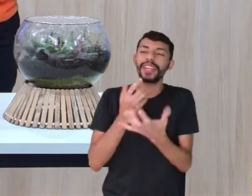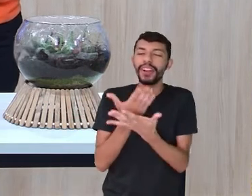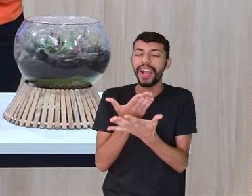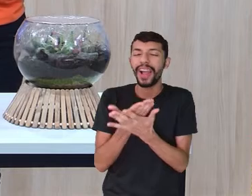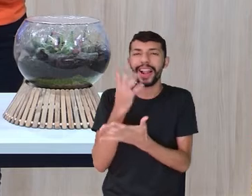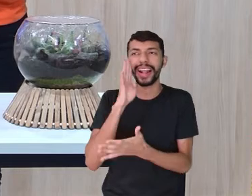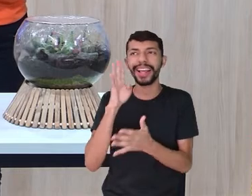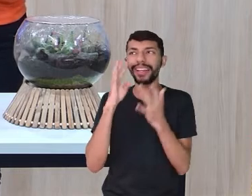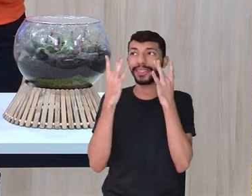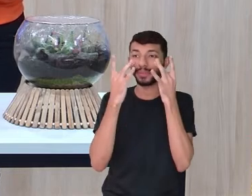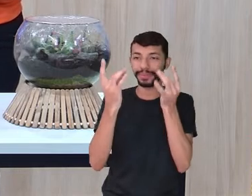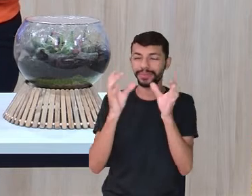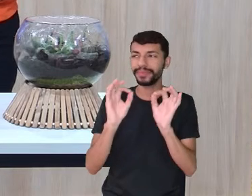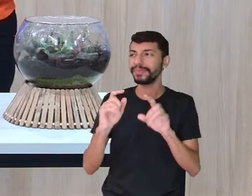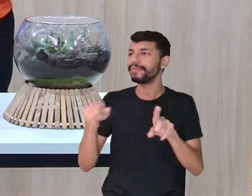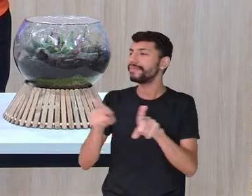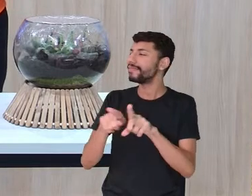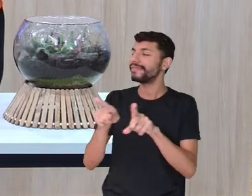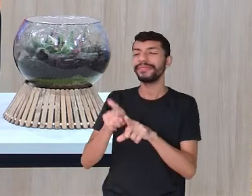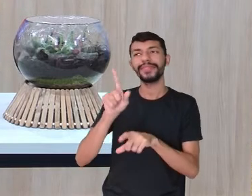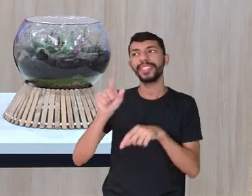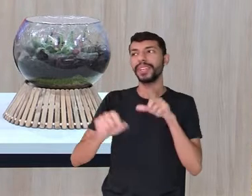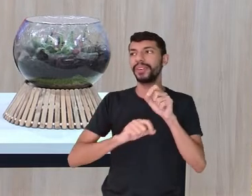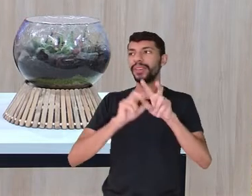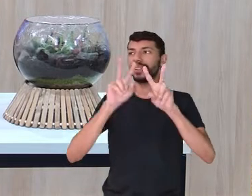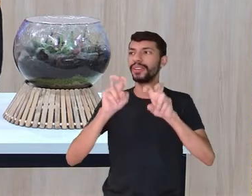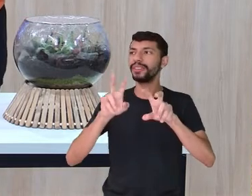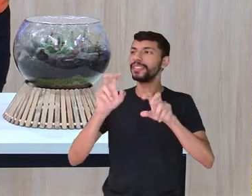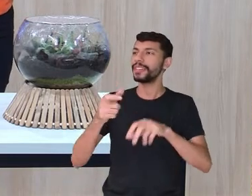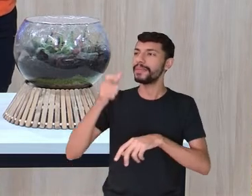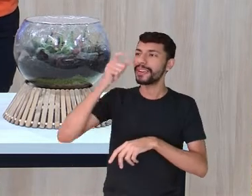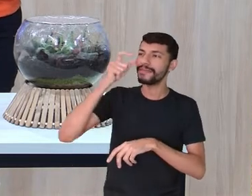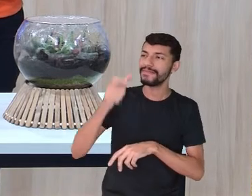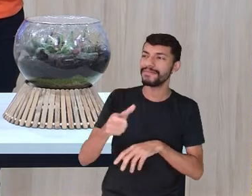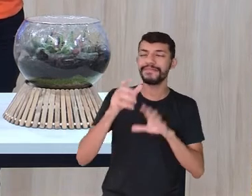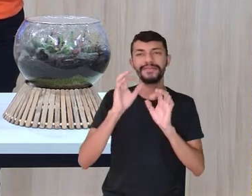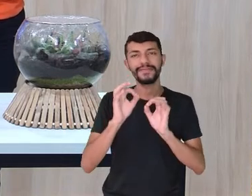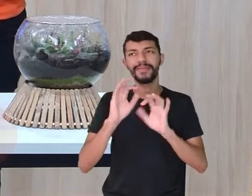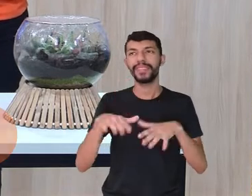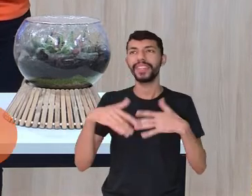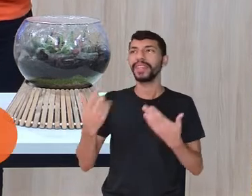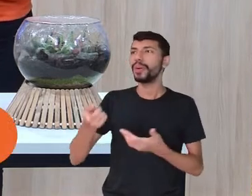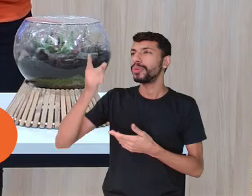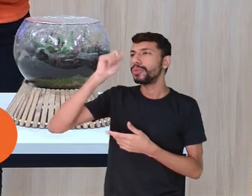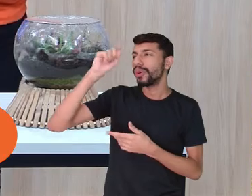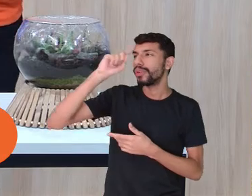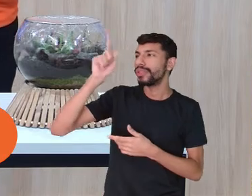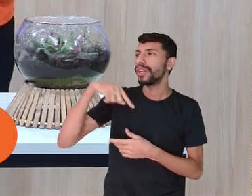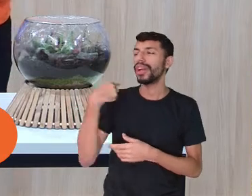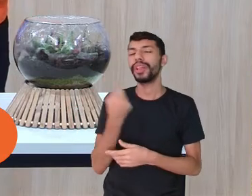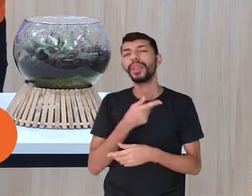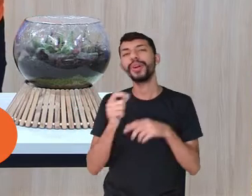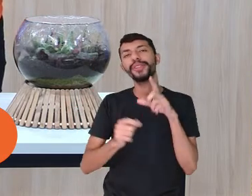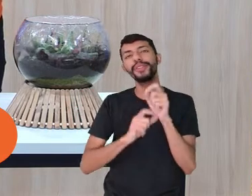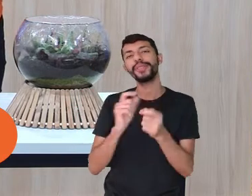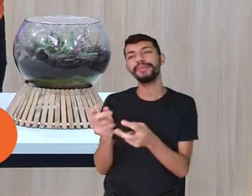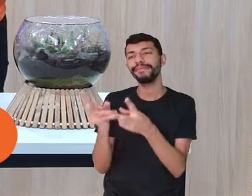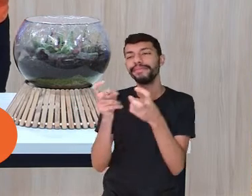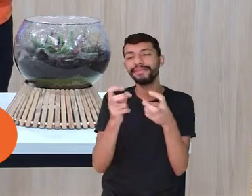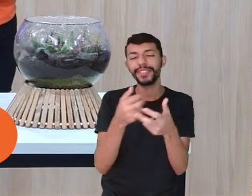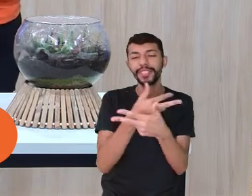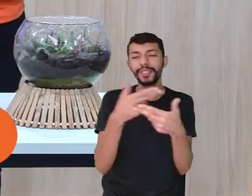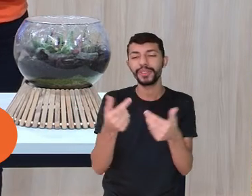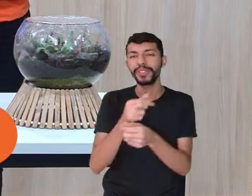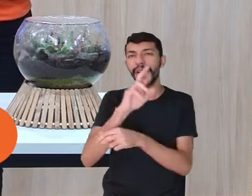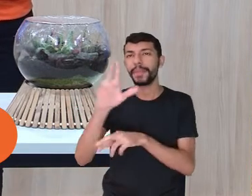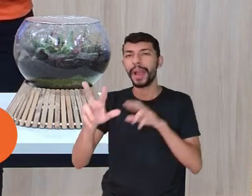atrativa, tá certo? O tema também é bem interessante. Então cada dia mais nós vamos vendo coisas